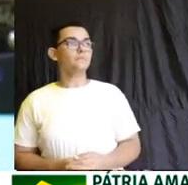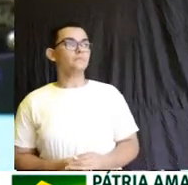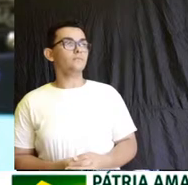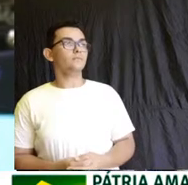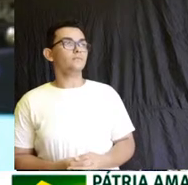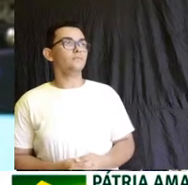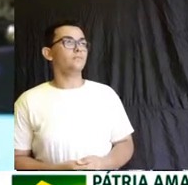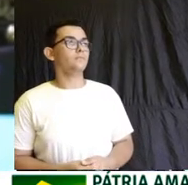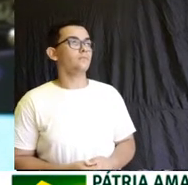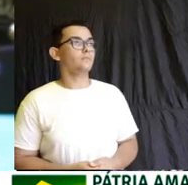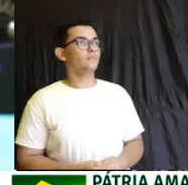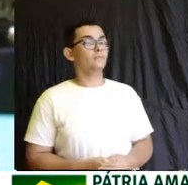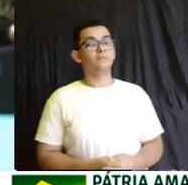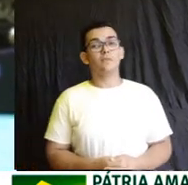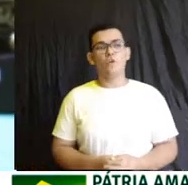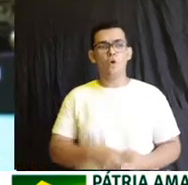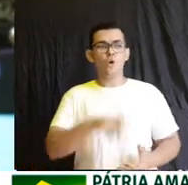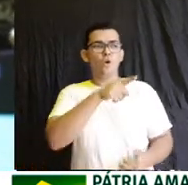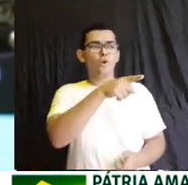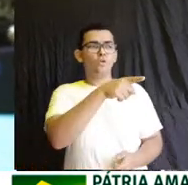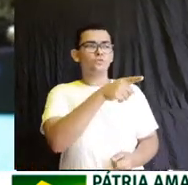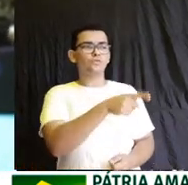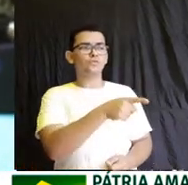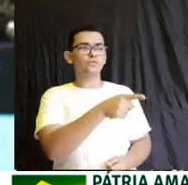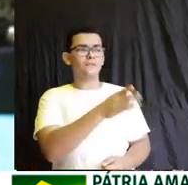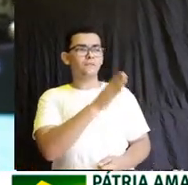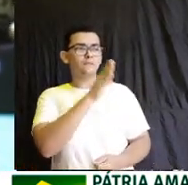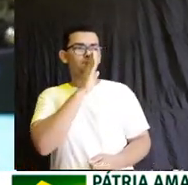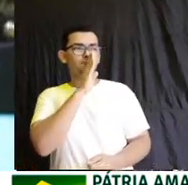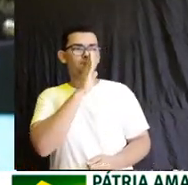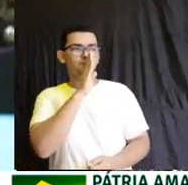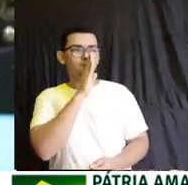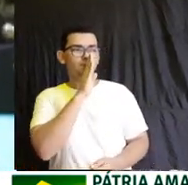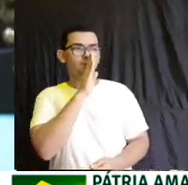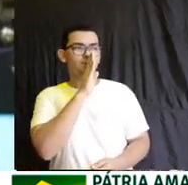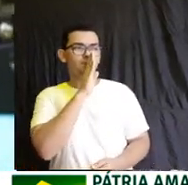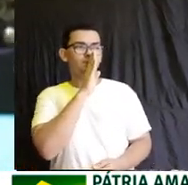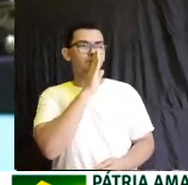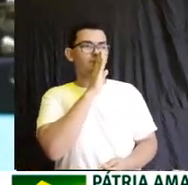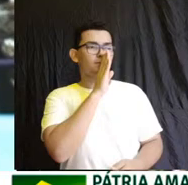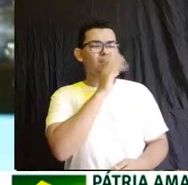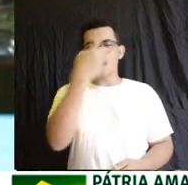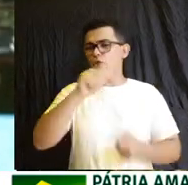Não fala nada, deixa tudo assim por mim.